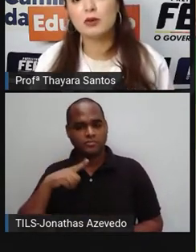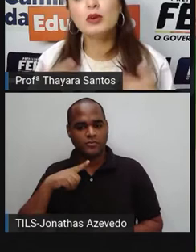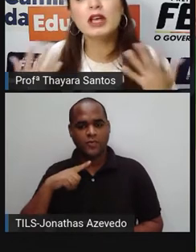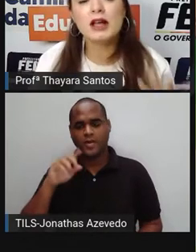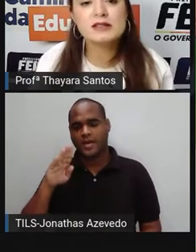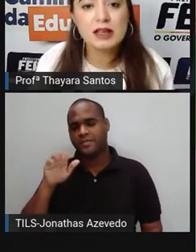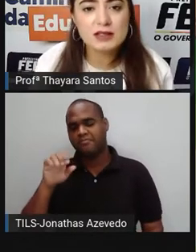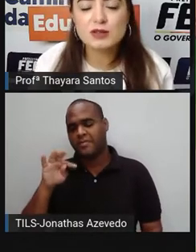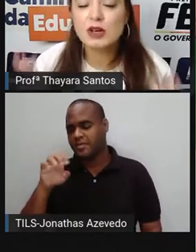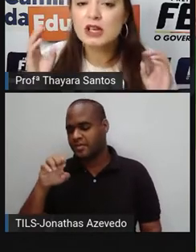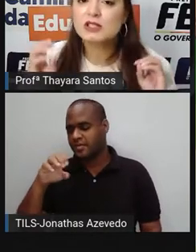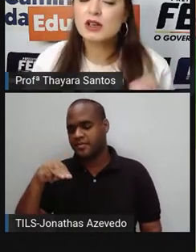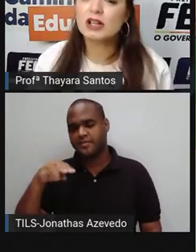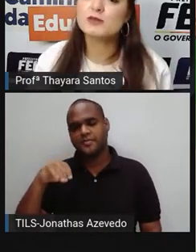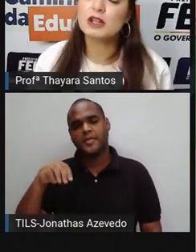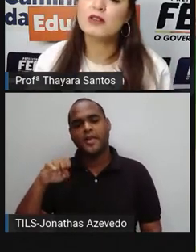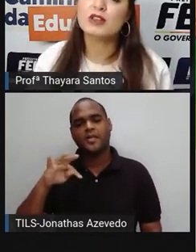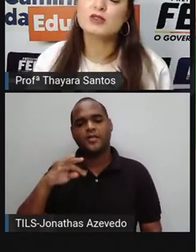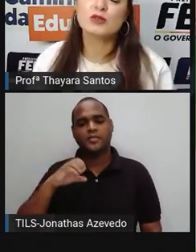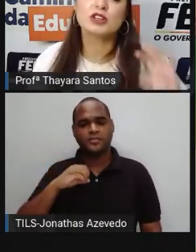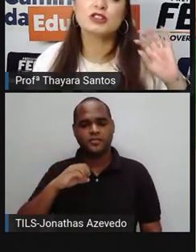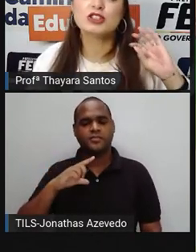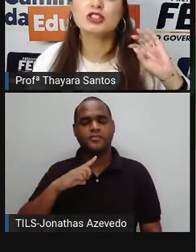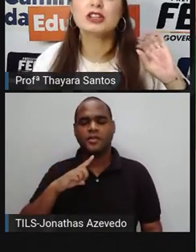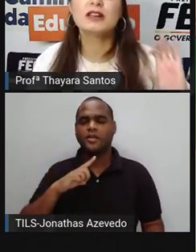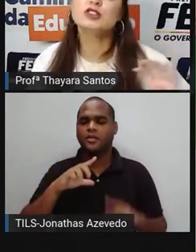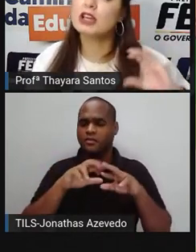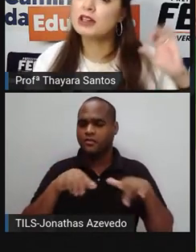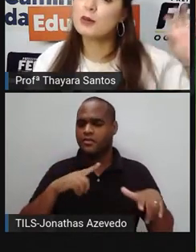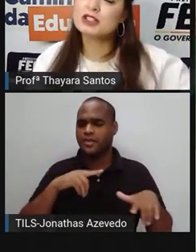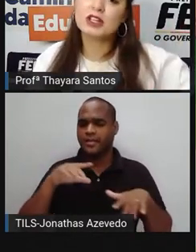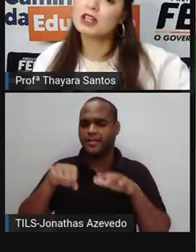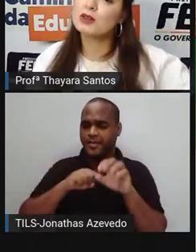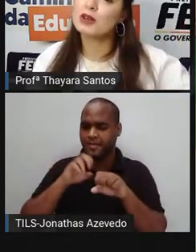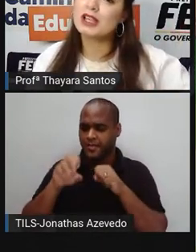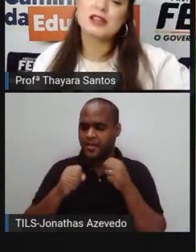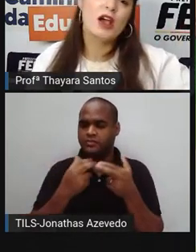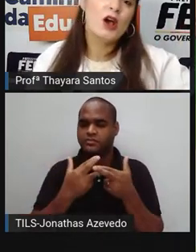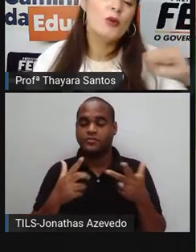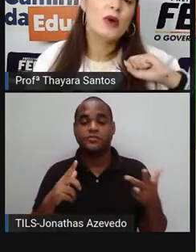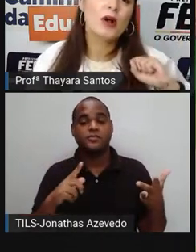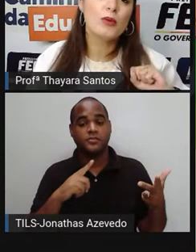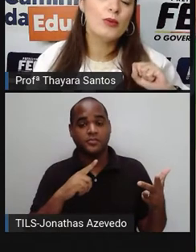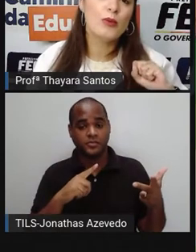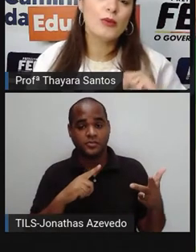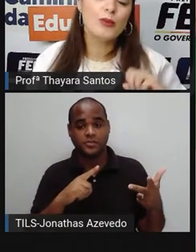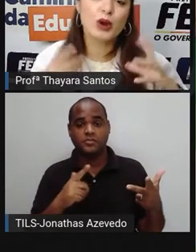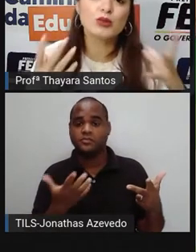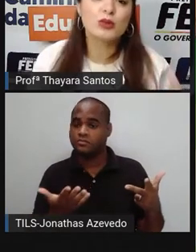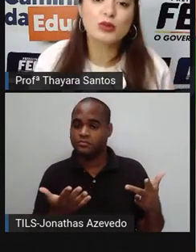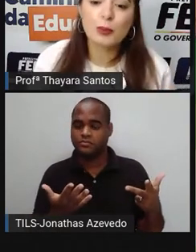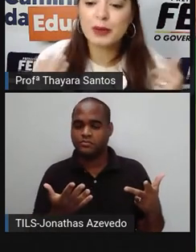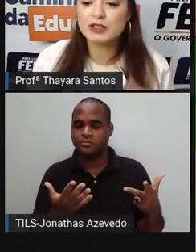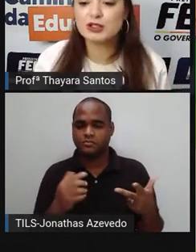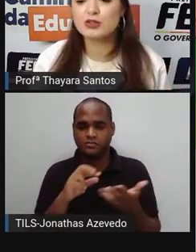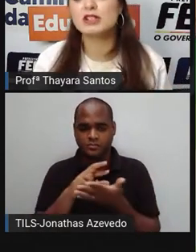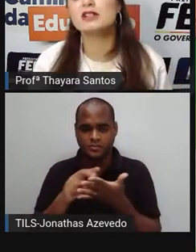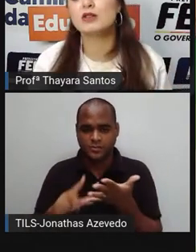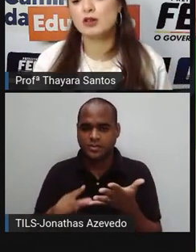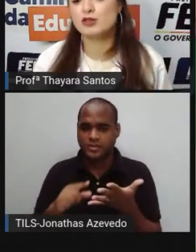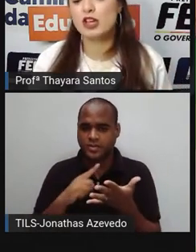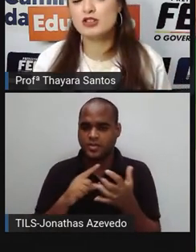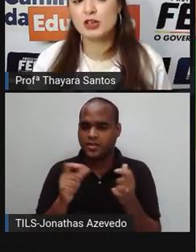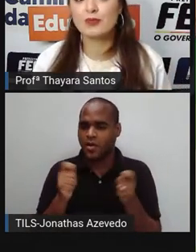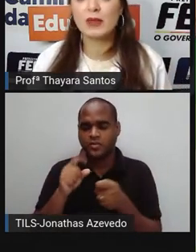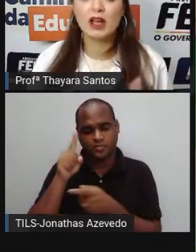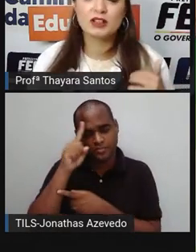abastecimento O que quer dizer isso só que eles benefícios onde a gente extrai diretamente da natureza uma com um produto para a